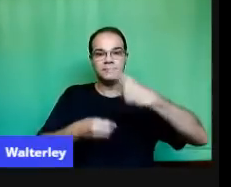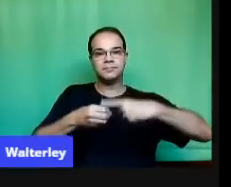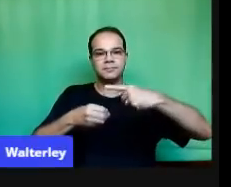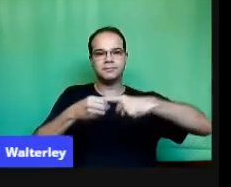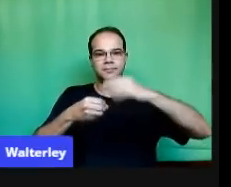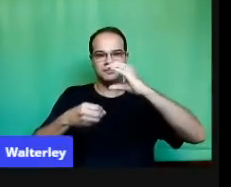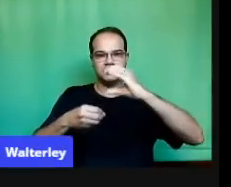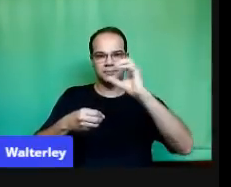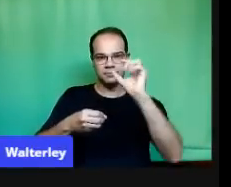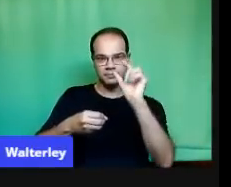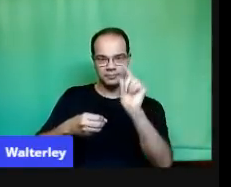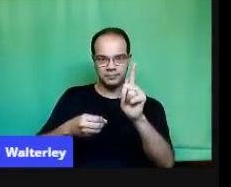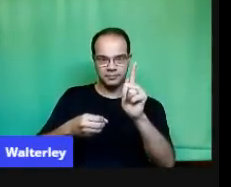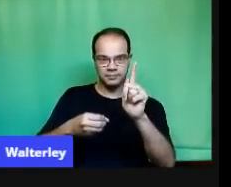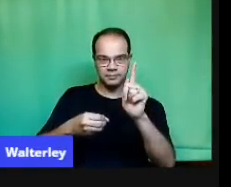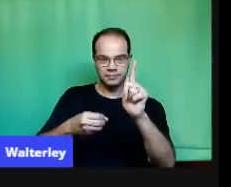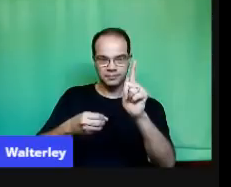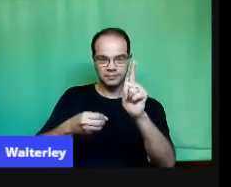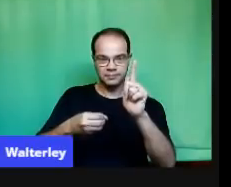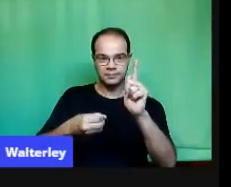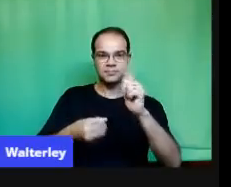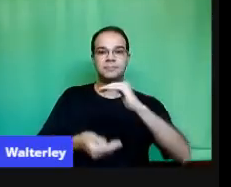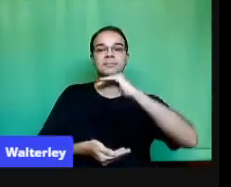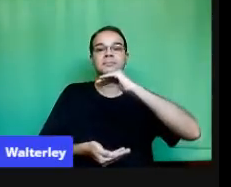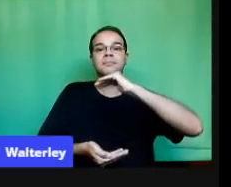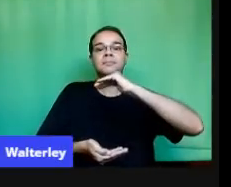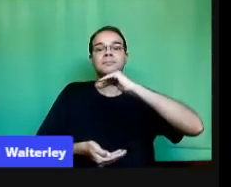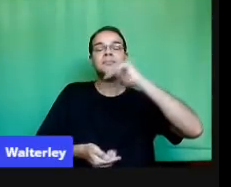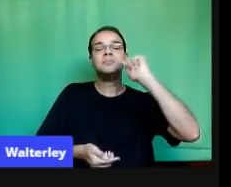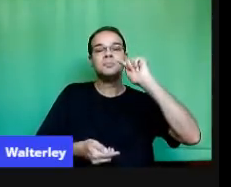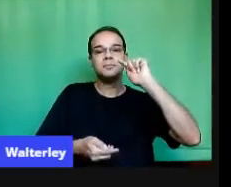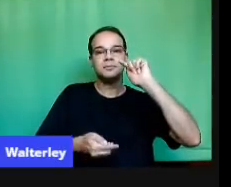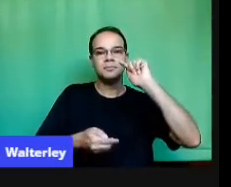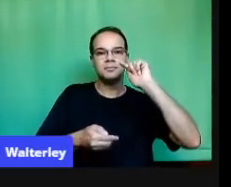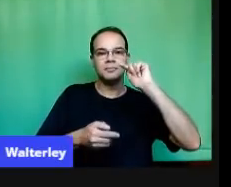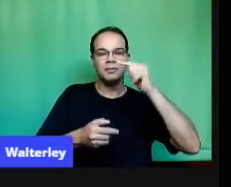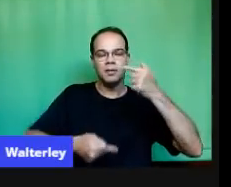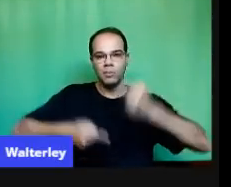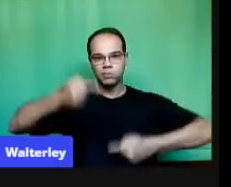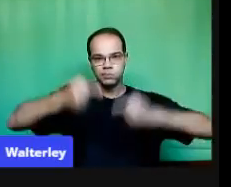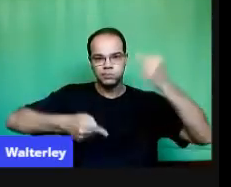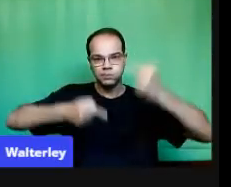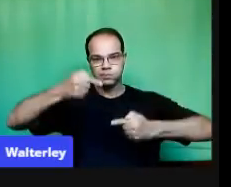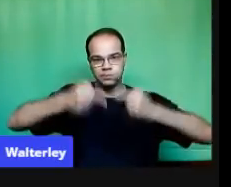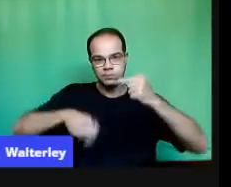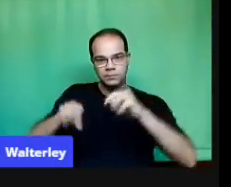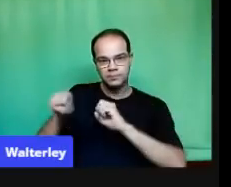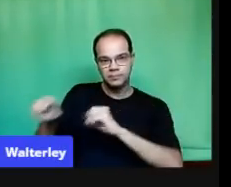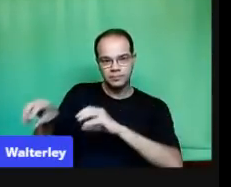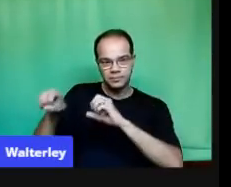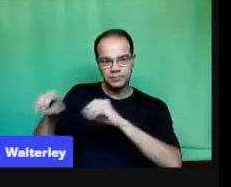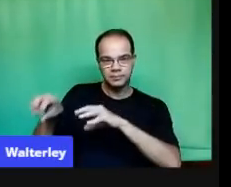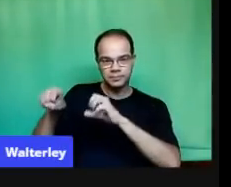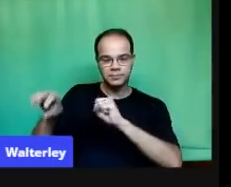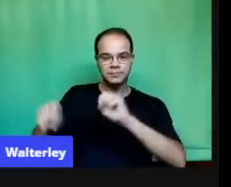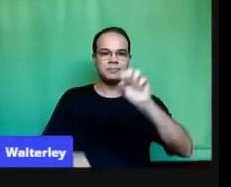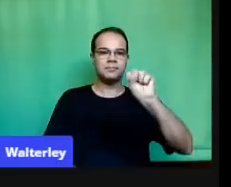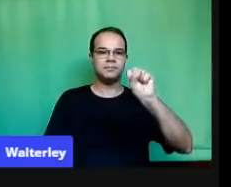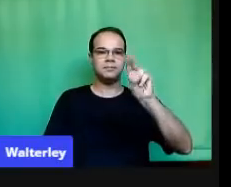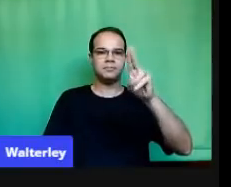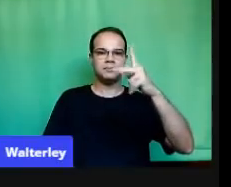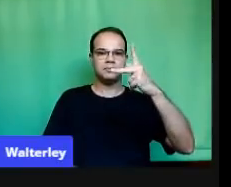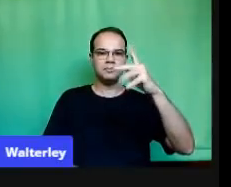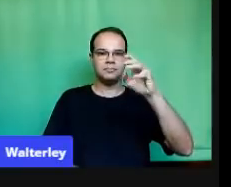Sul, executado pela Superintendência de Gestão das Políticas Educacionais, SUPED. Para a realização